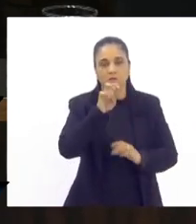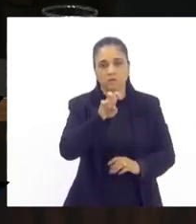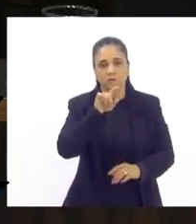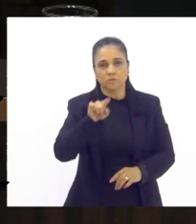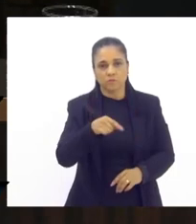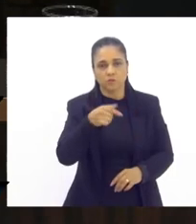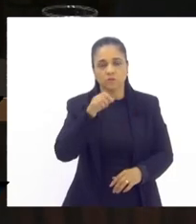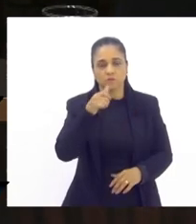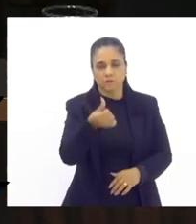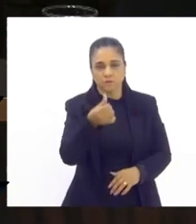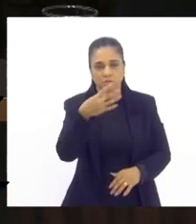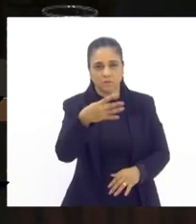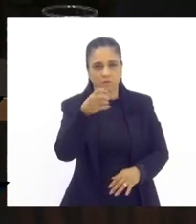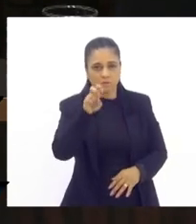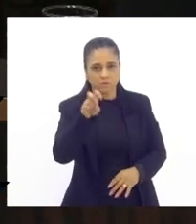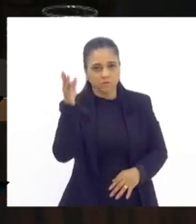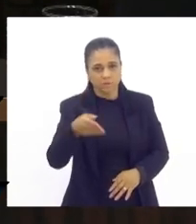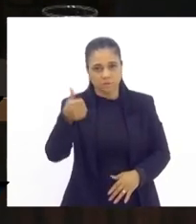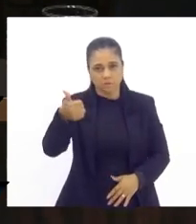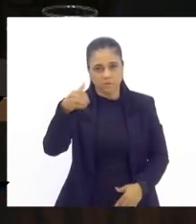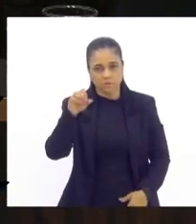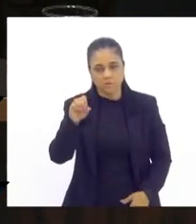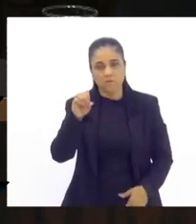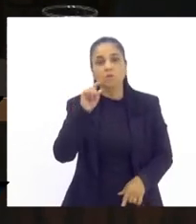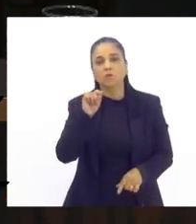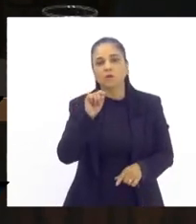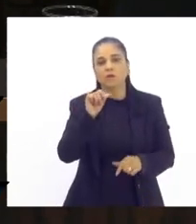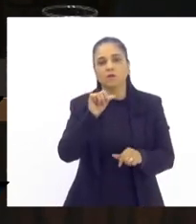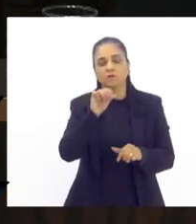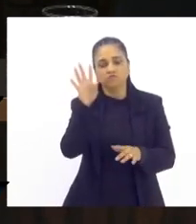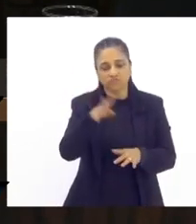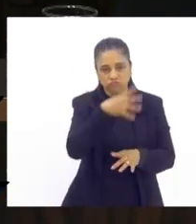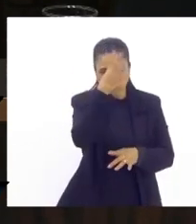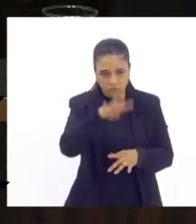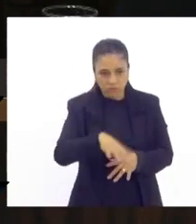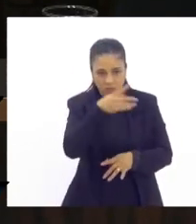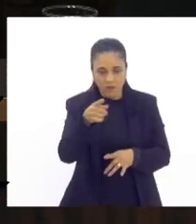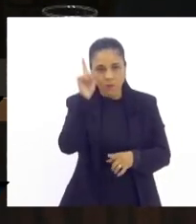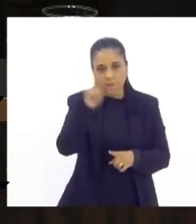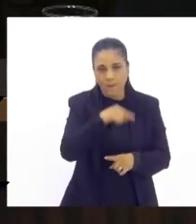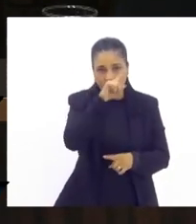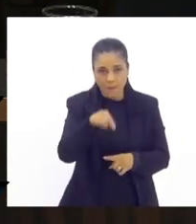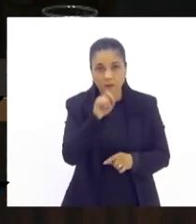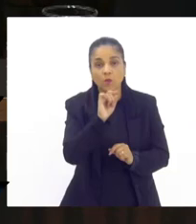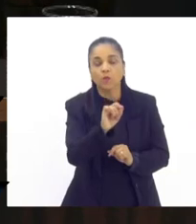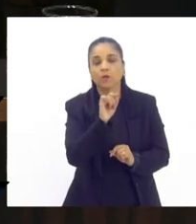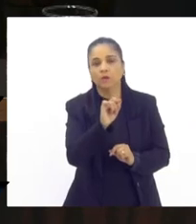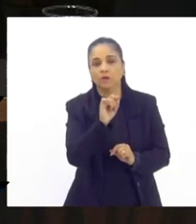de 6 de janeiro de 2010, para instituir no calendário oficial do